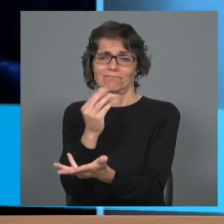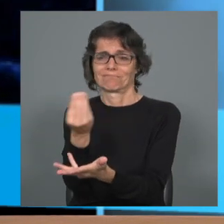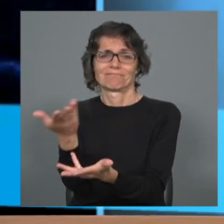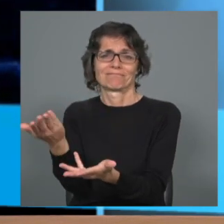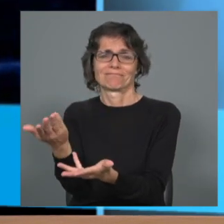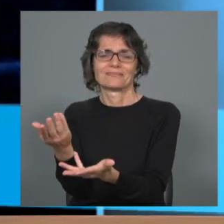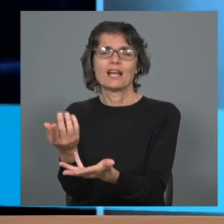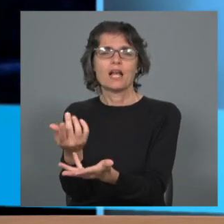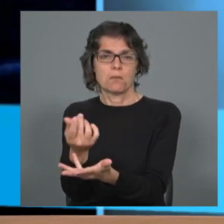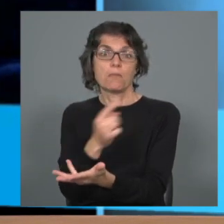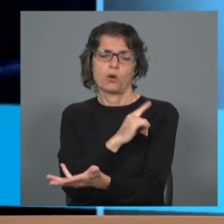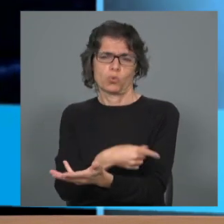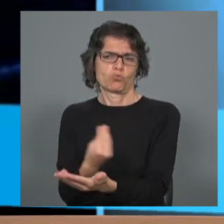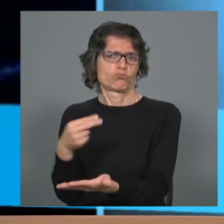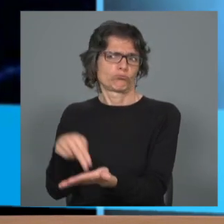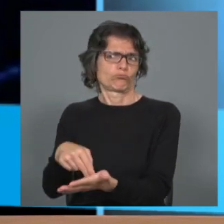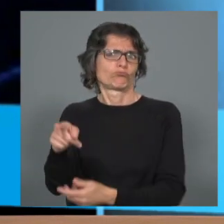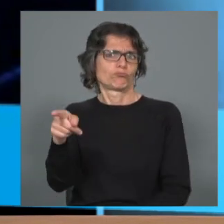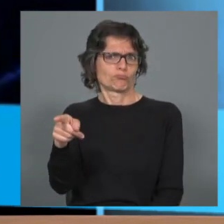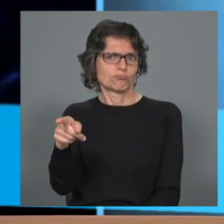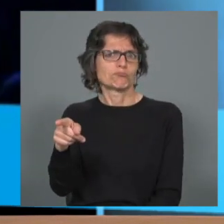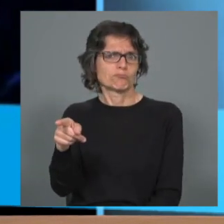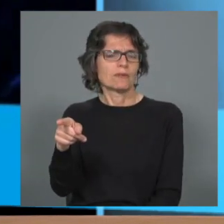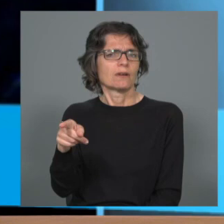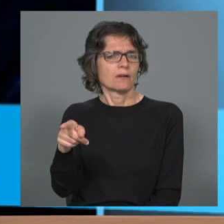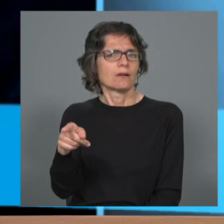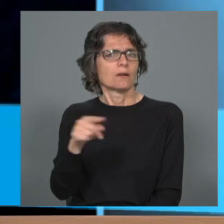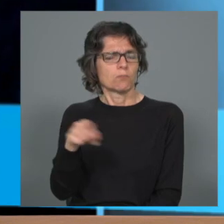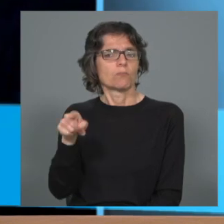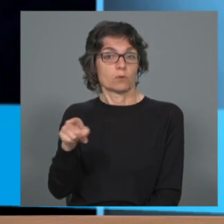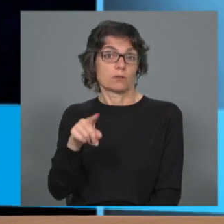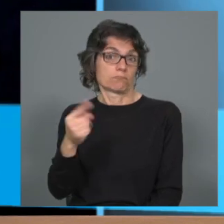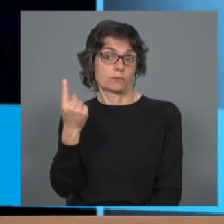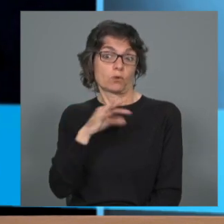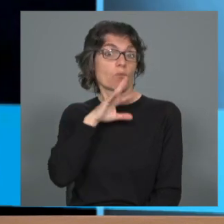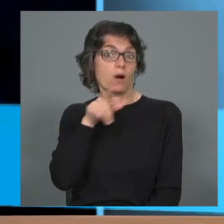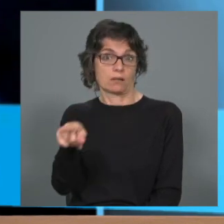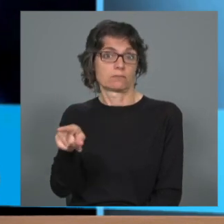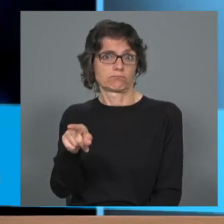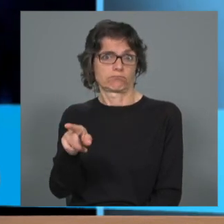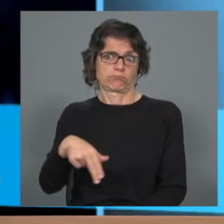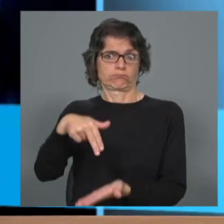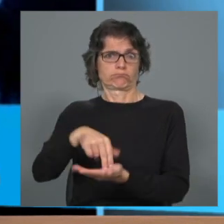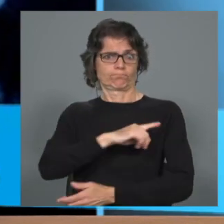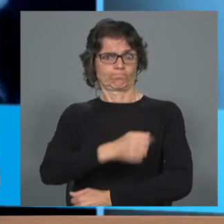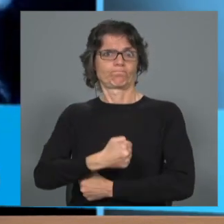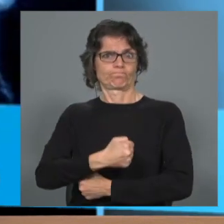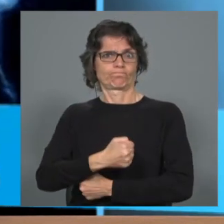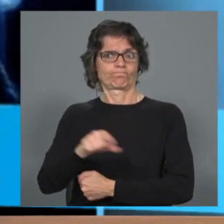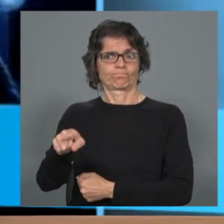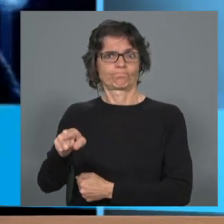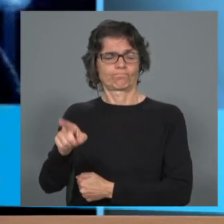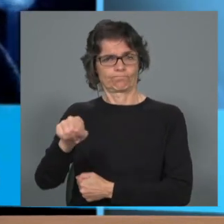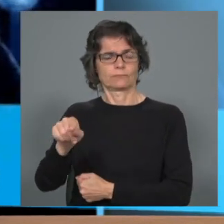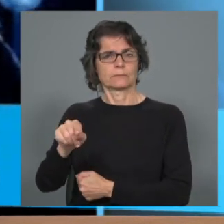são umas valentes, porque são mães, porque continuam